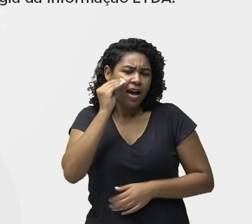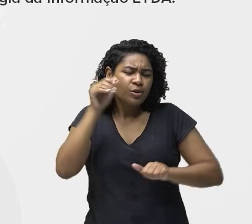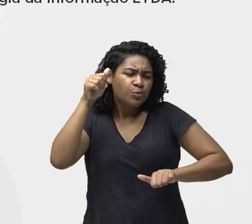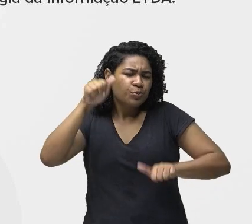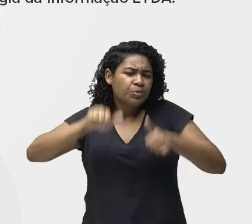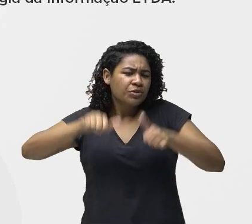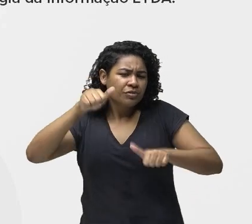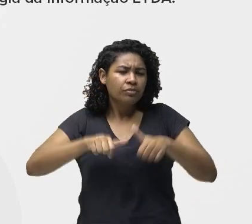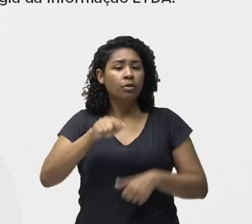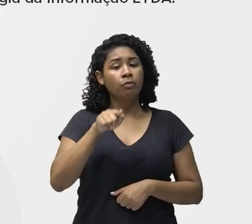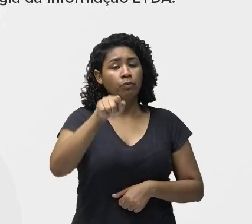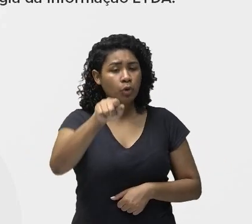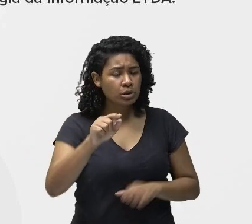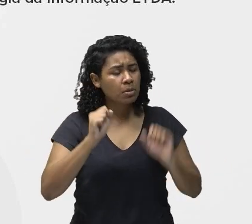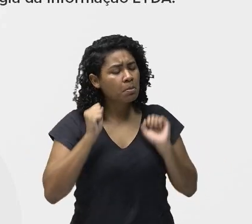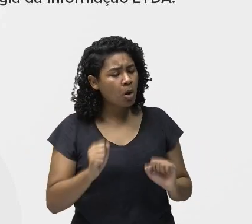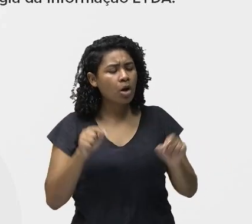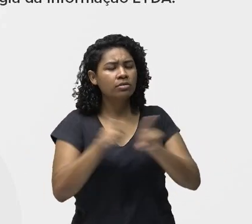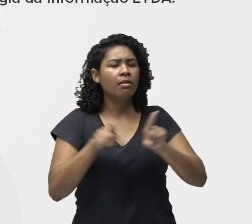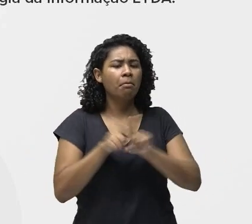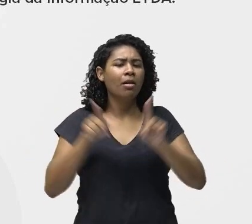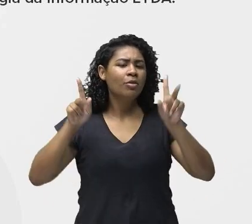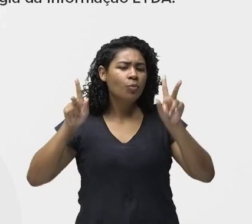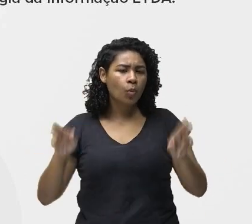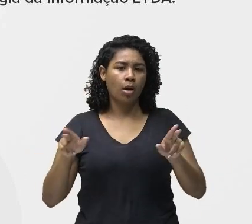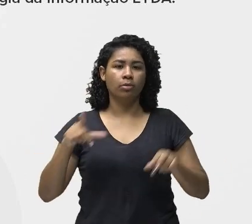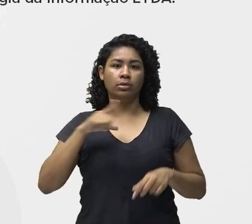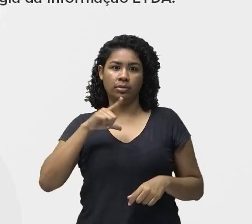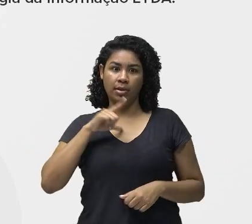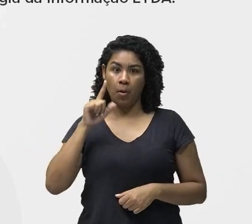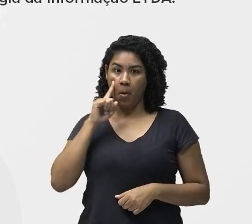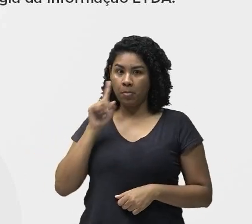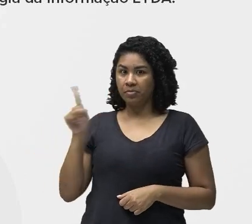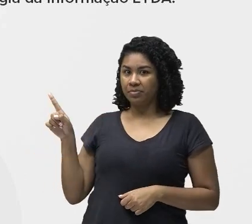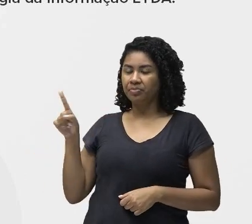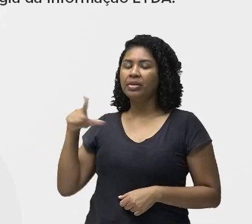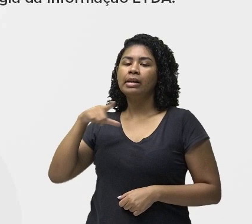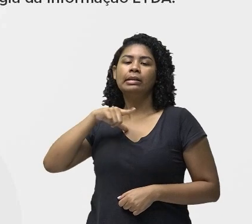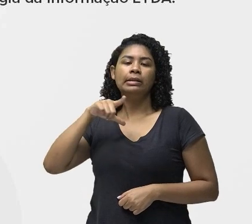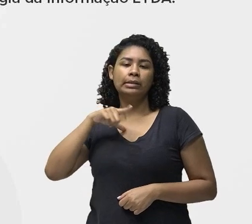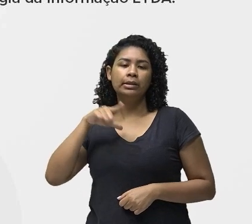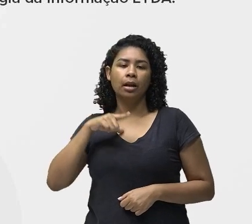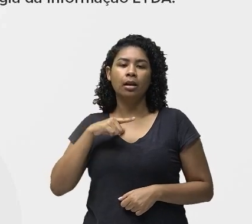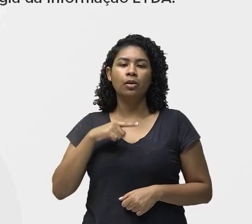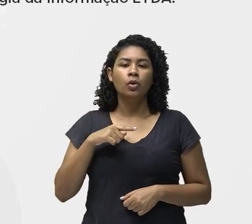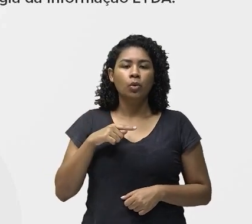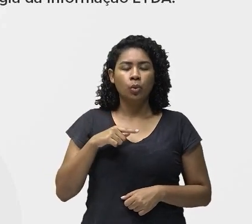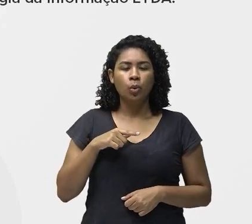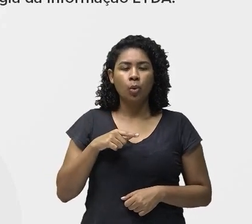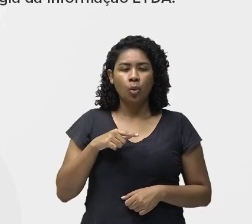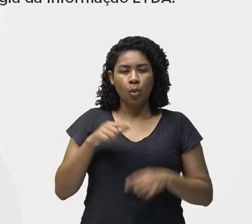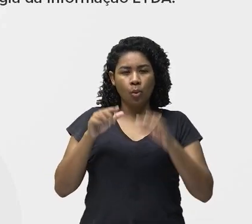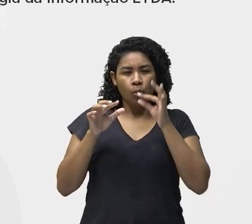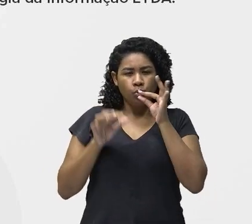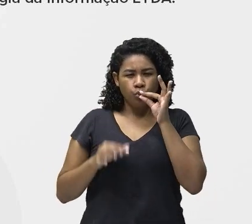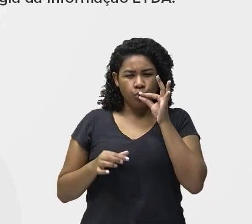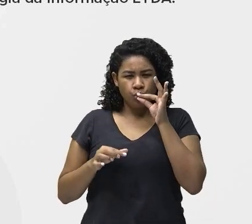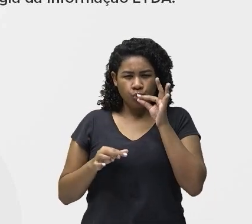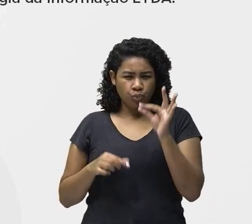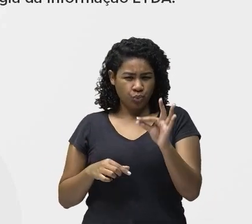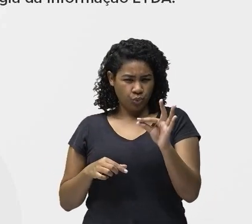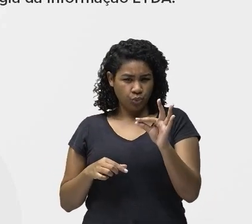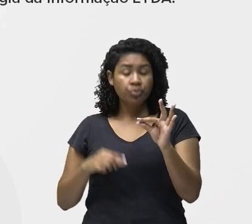pode realizar em casa. Um cabide, de um lado um balão seco, do outro lado um